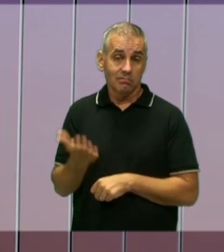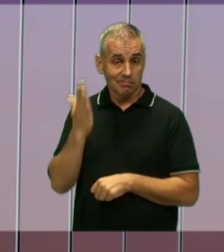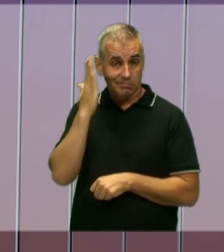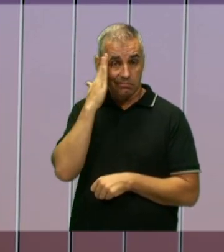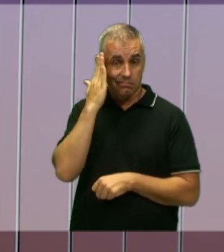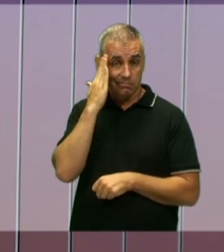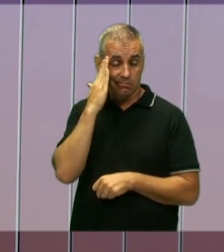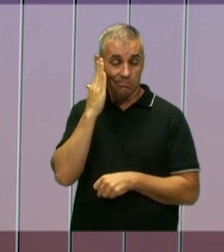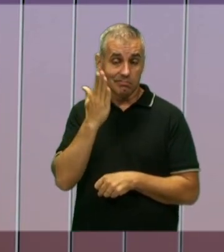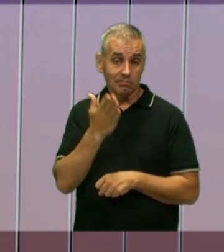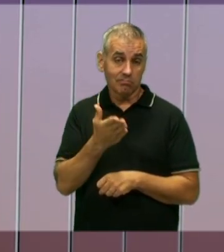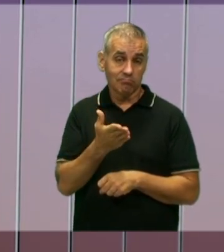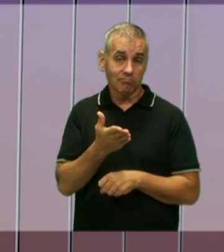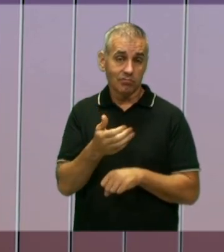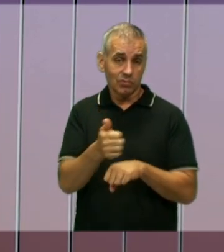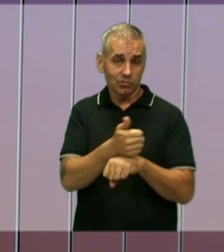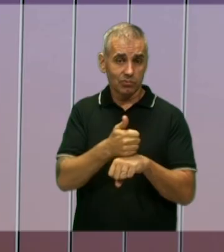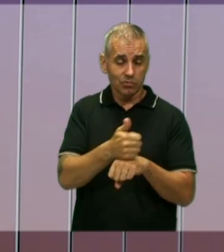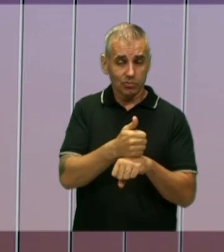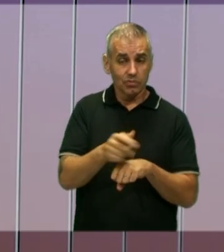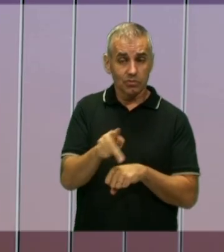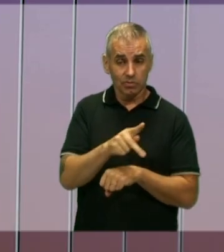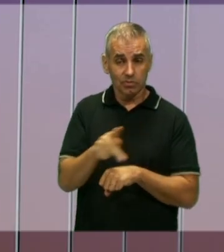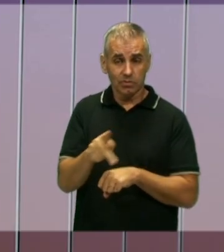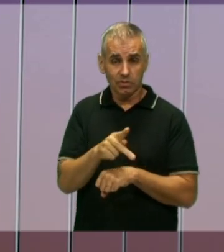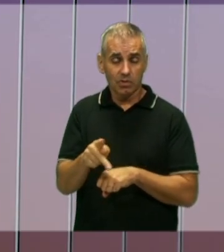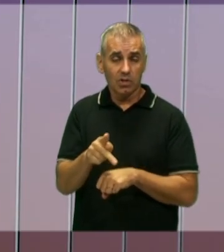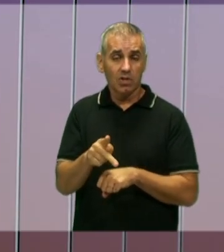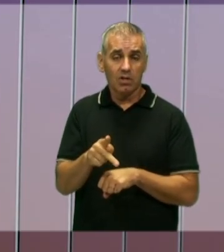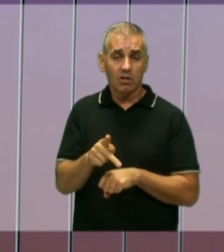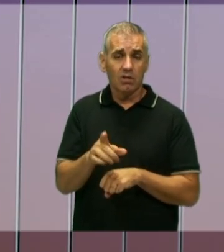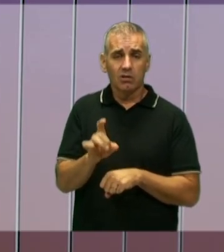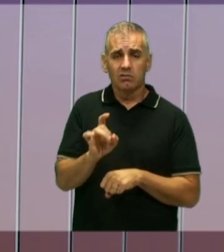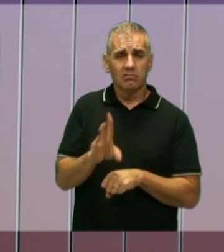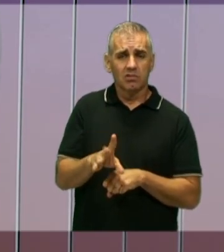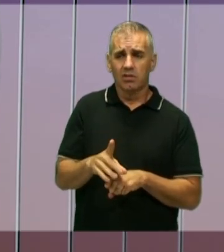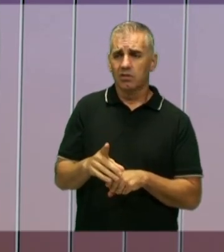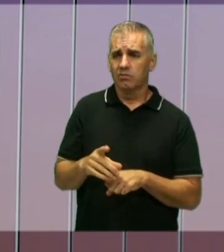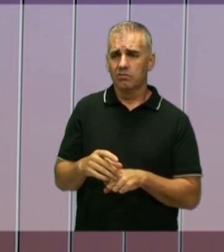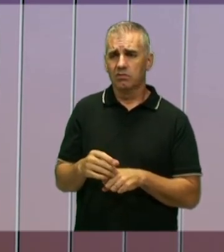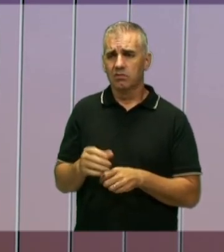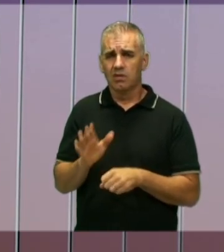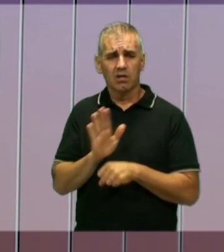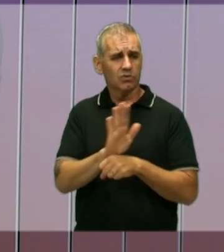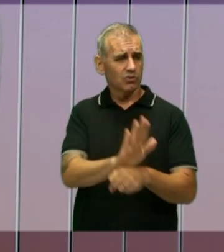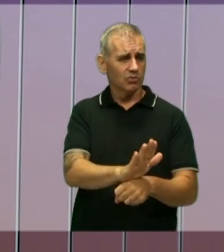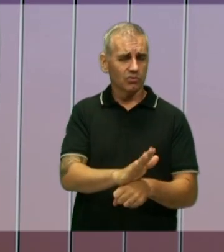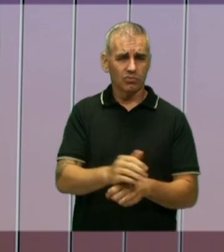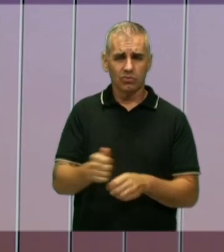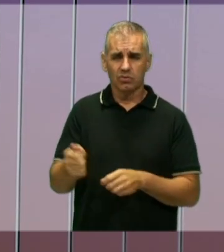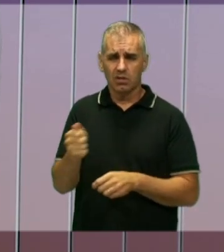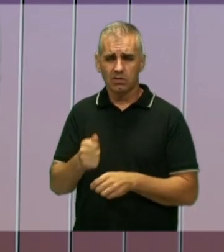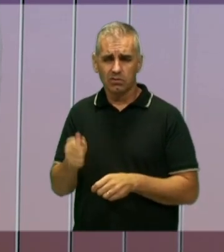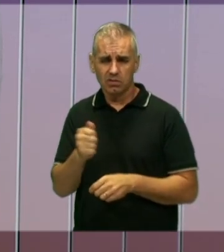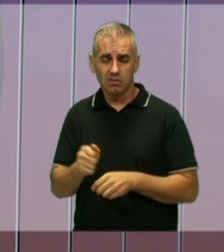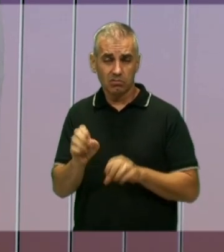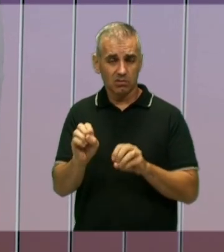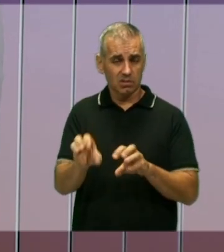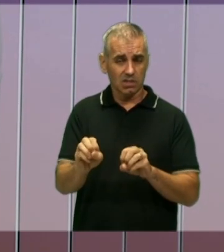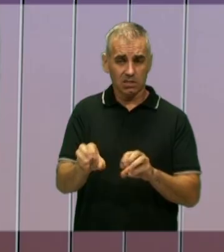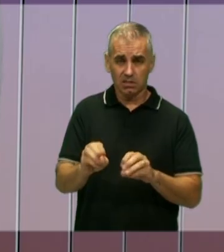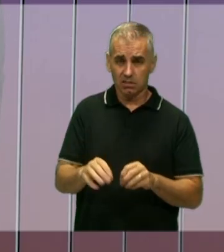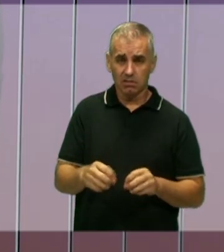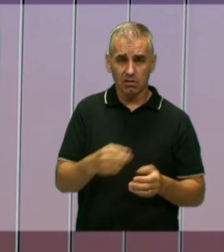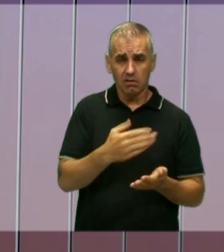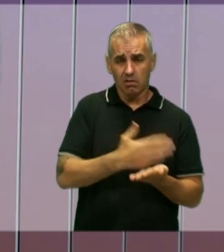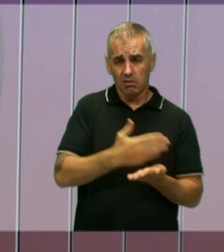pasta dos professores, e aí quando eu falo professores, eu estou falando também dos auxiliares de sala, dos agentes de educação, são